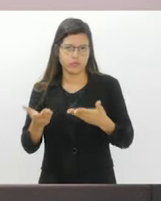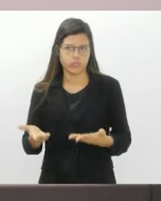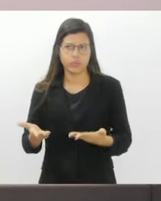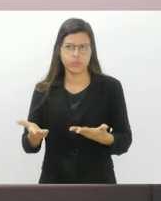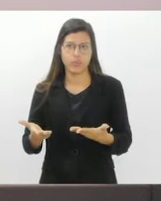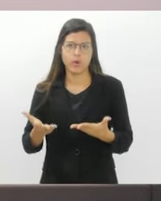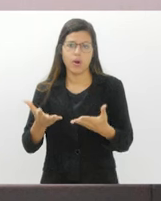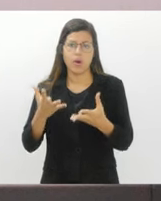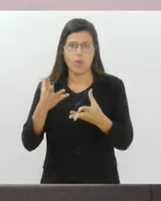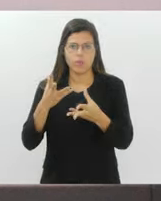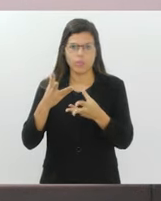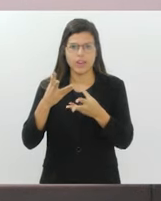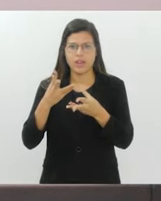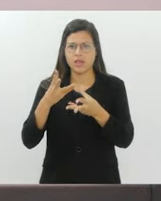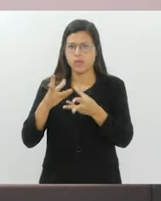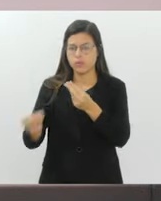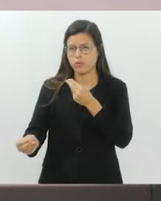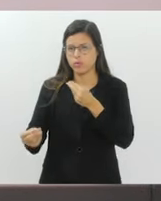fugiu do debate.